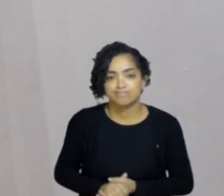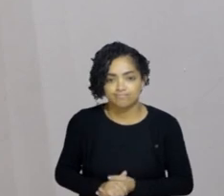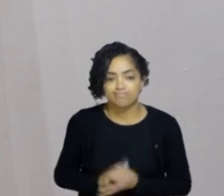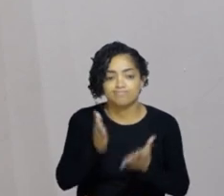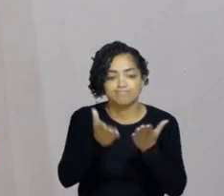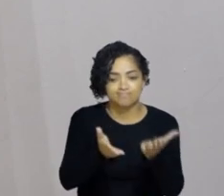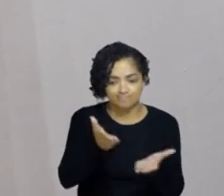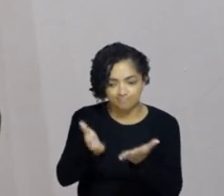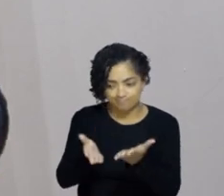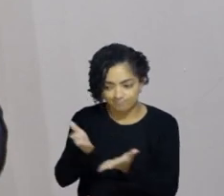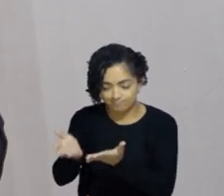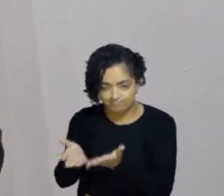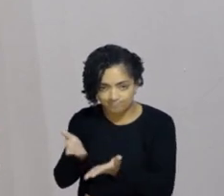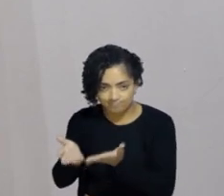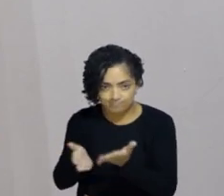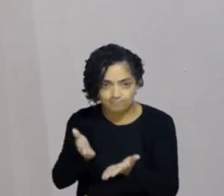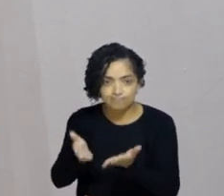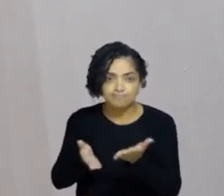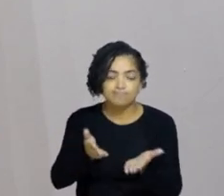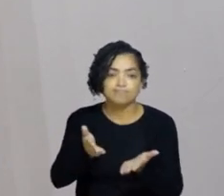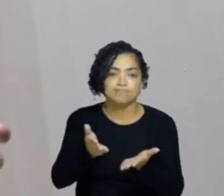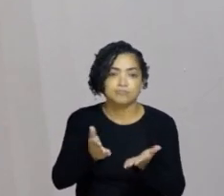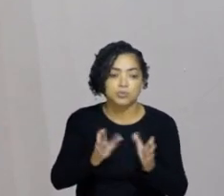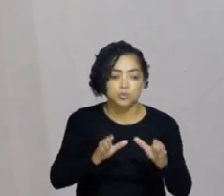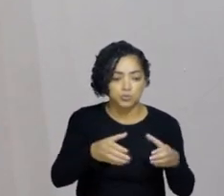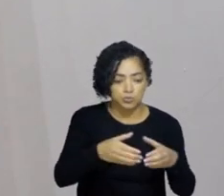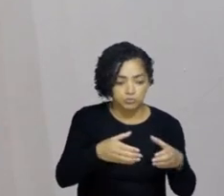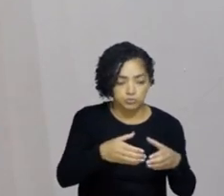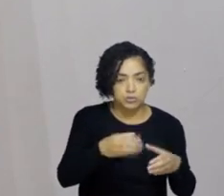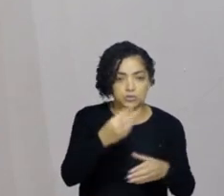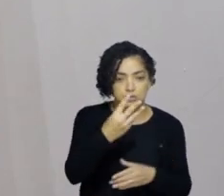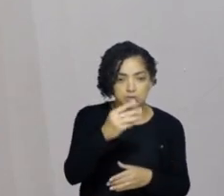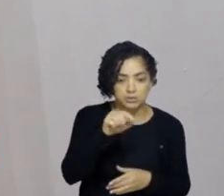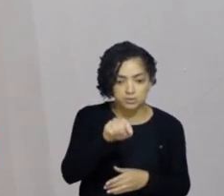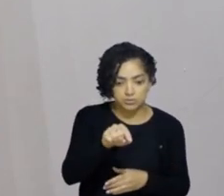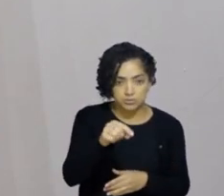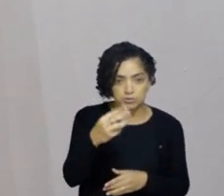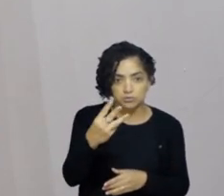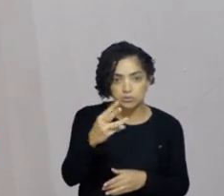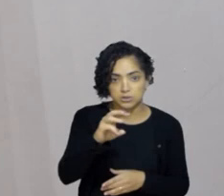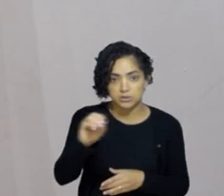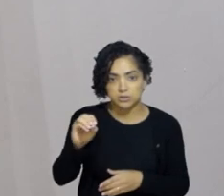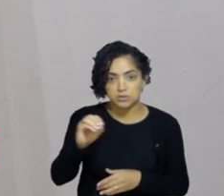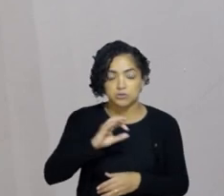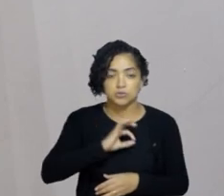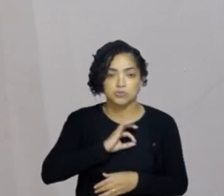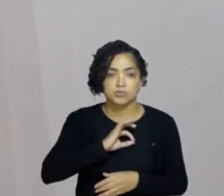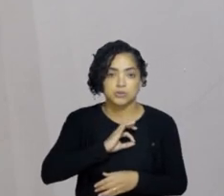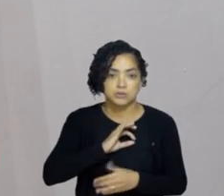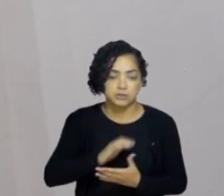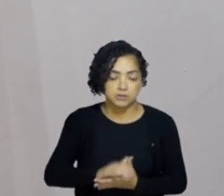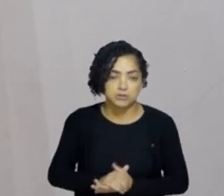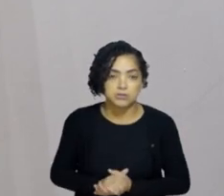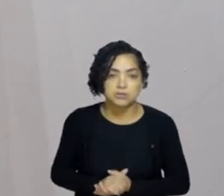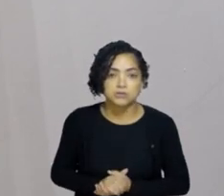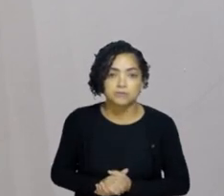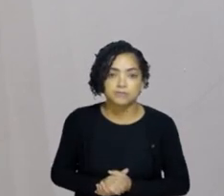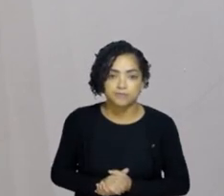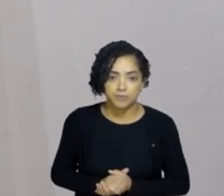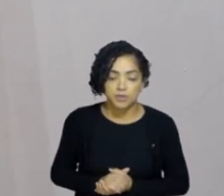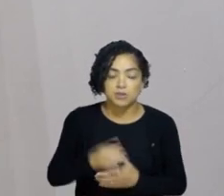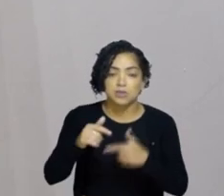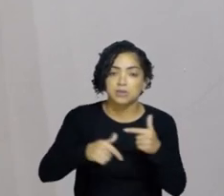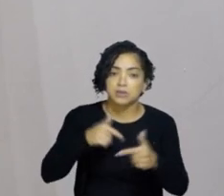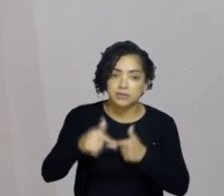atendidas por um contingente de cerca de 3.300 policiais civis. Policiais civis que têm